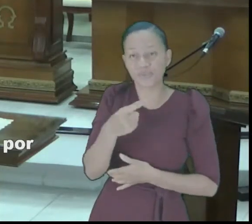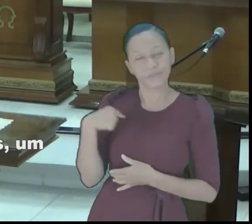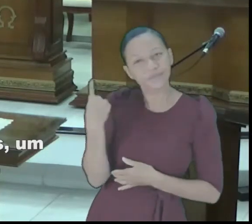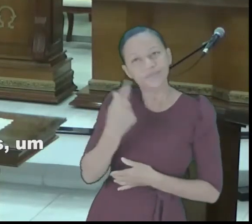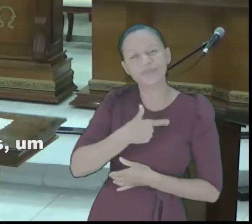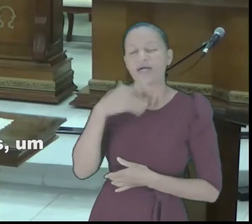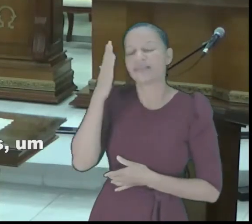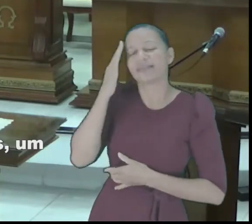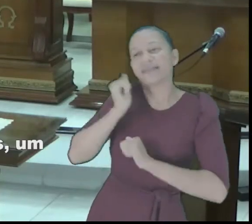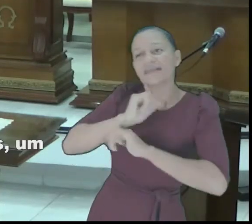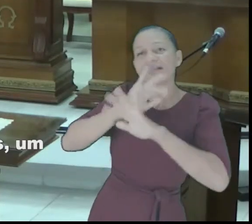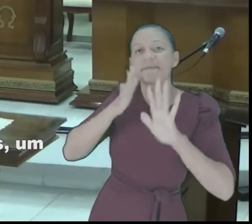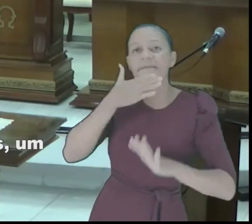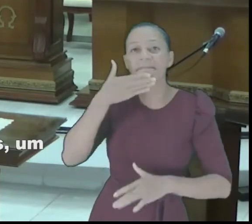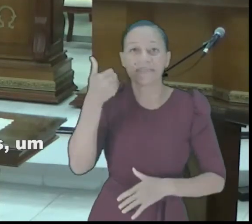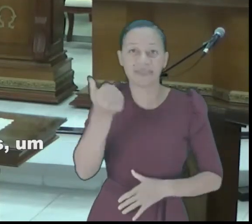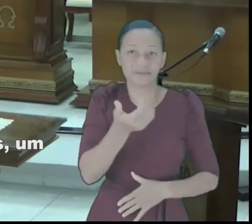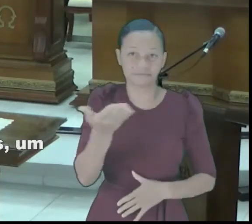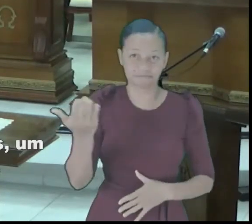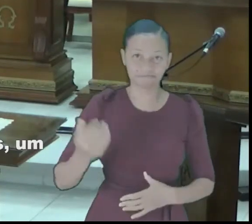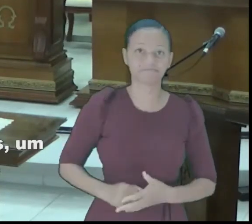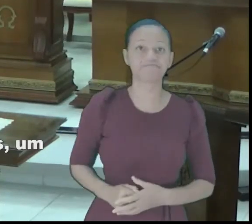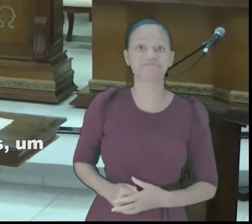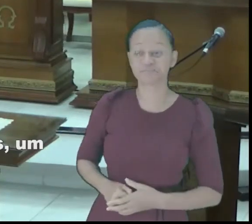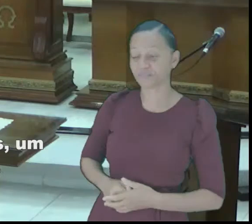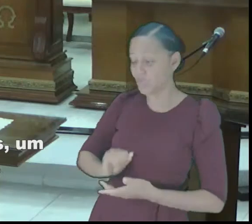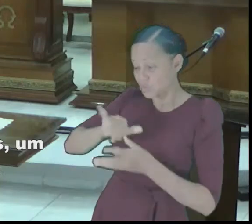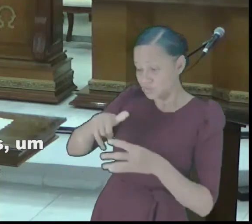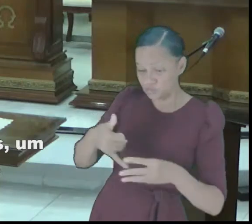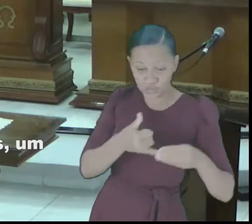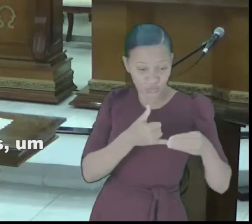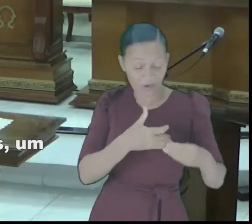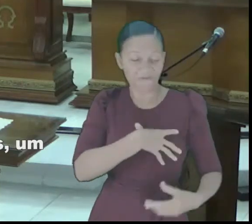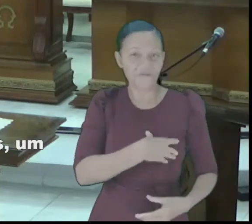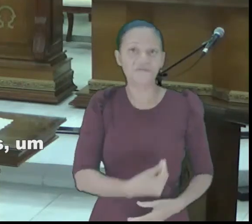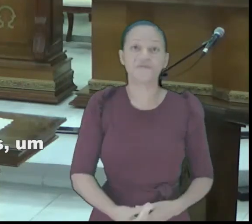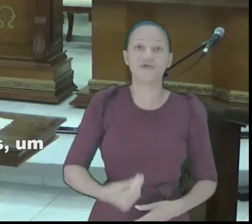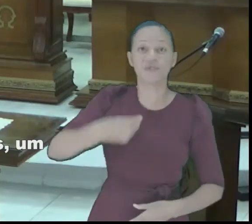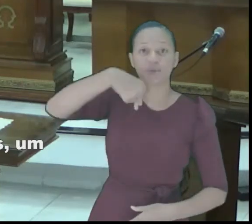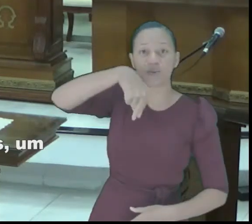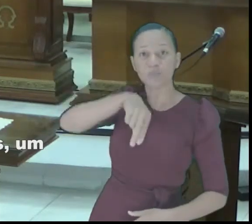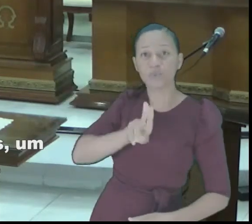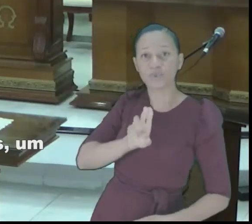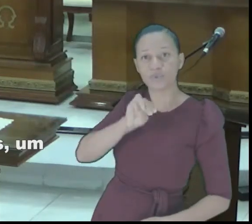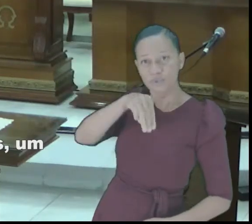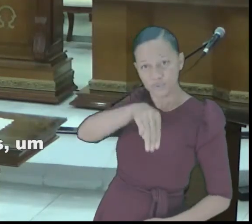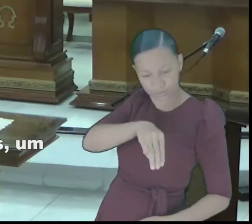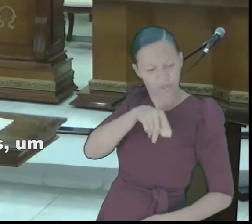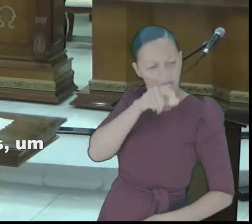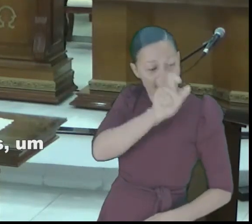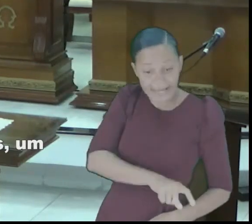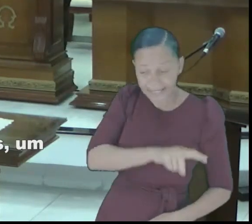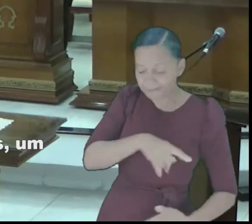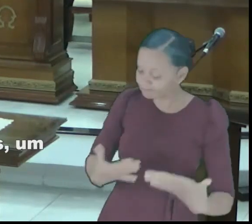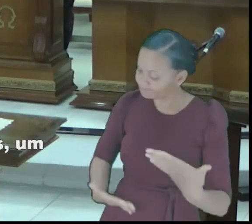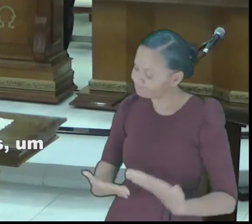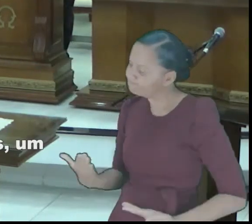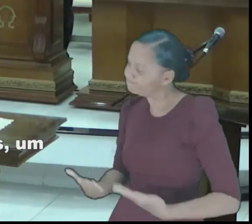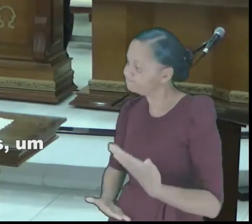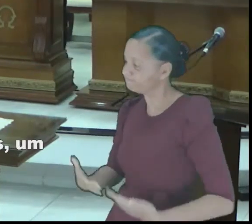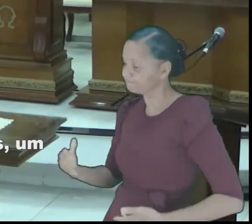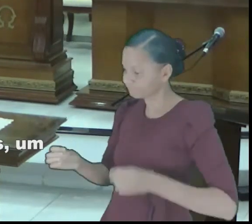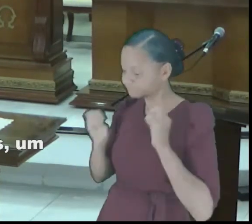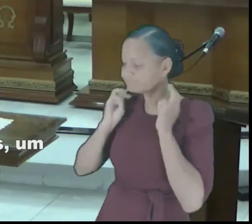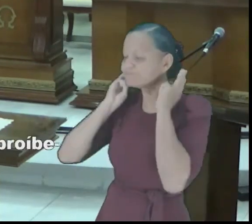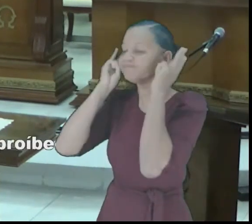nós compreendamos melhor. E Josué, filho de Num, servidor de Moisés, um dos